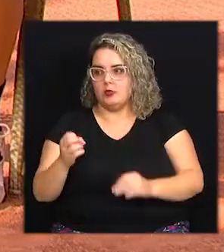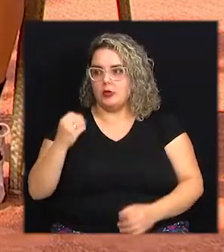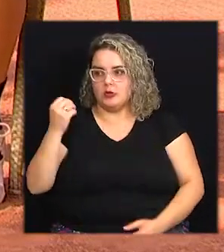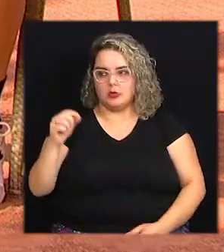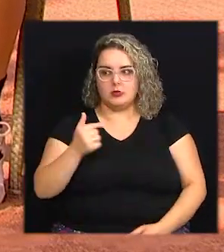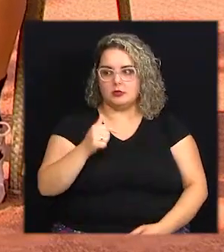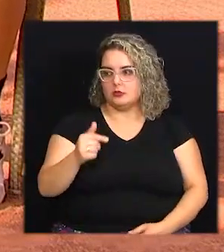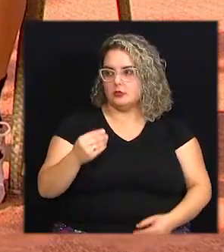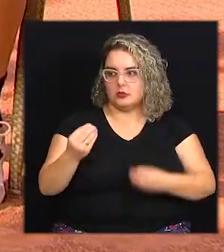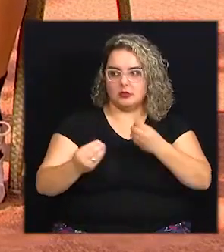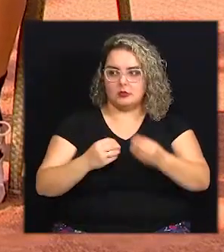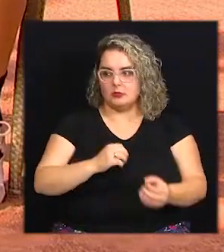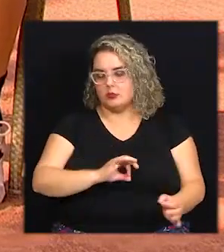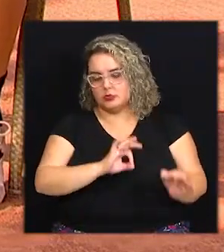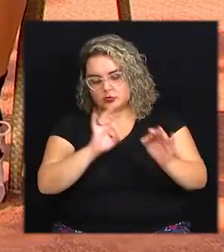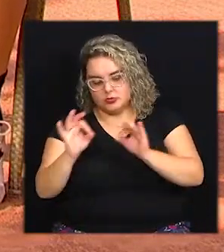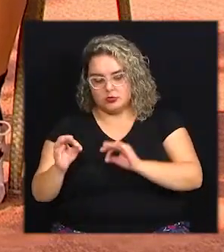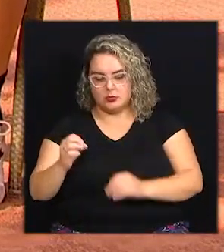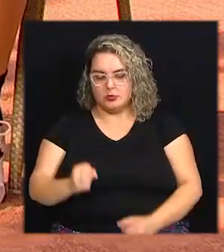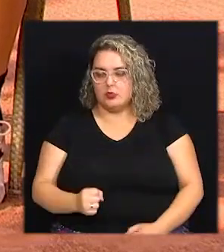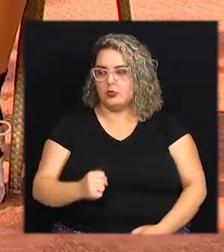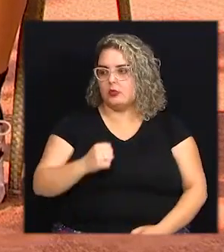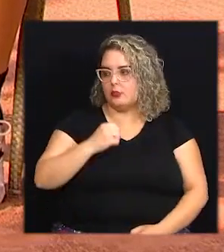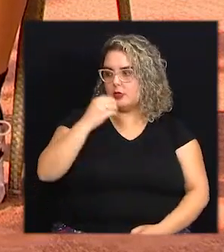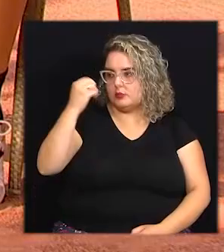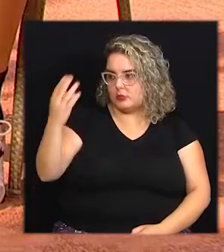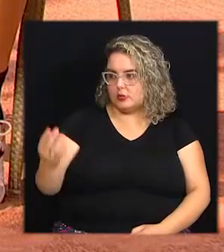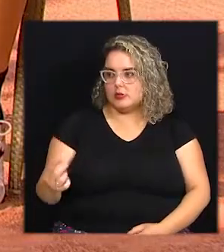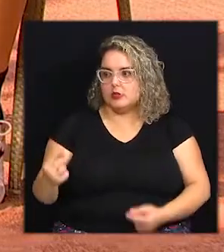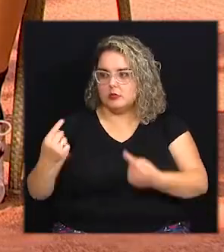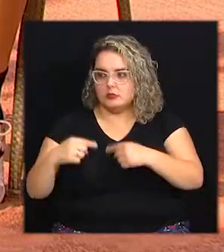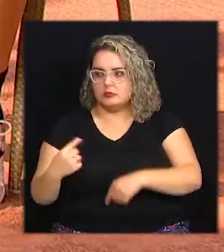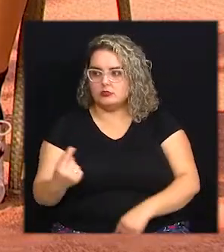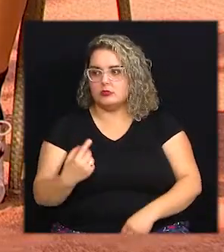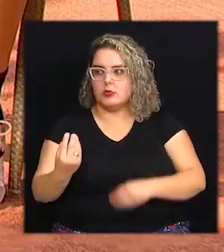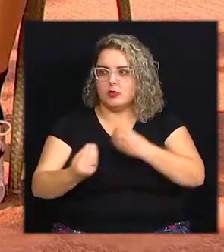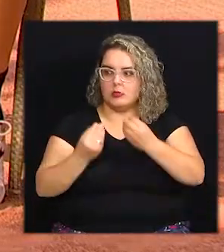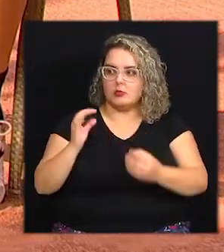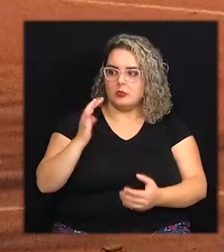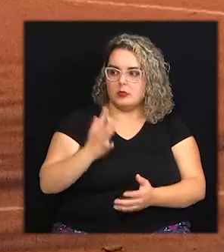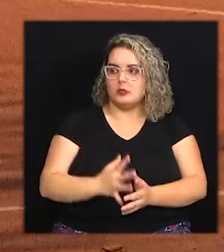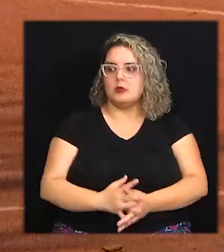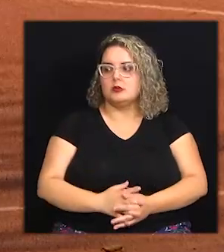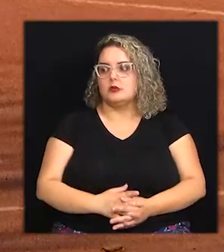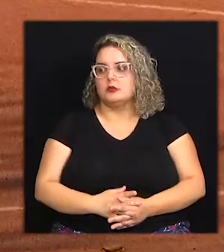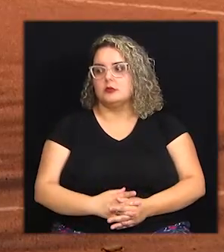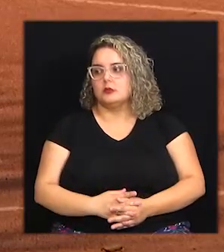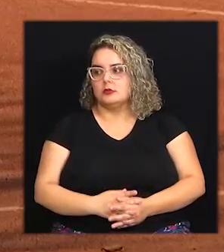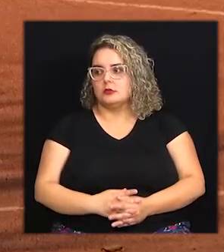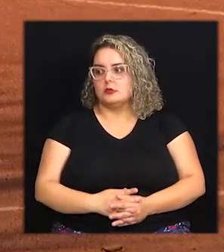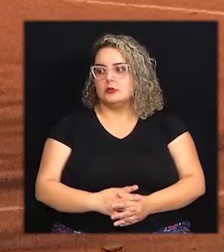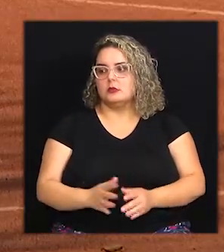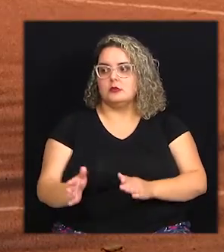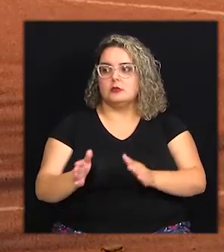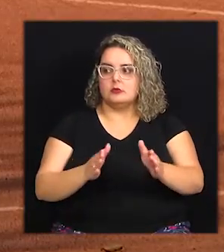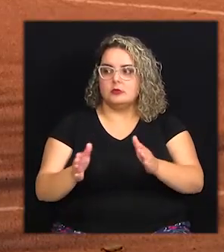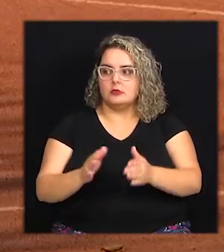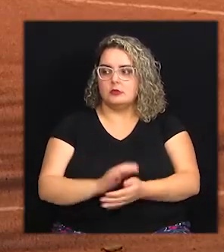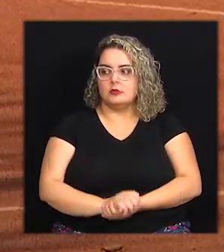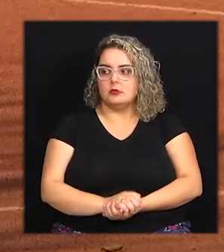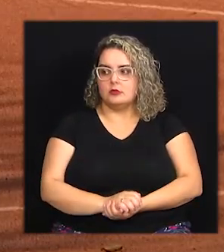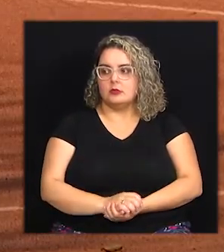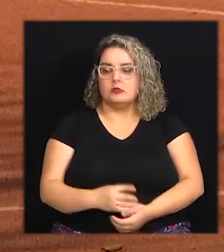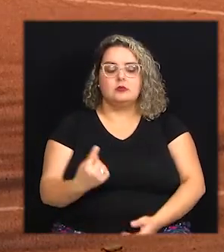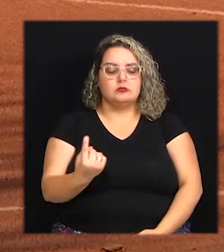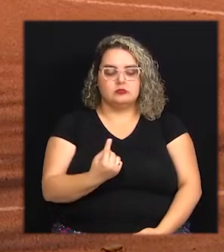viagens, não tem como ele te acompanhar nas viagens e aí você fica no torneio sozinho. Como é que funciona? Cara, eu tô numa fase que eu